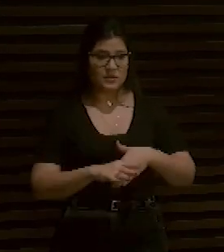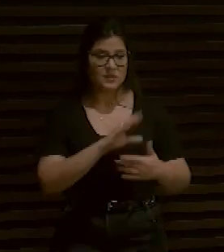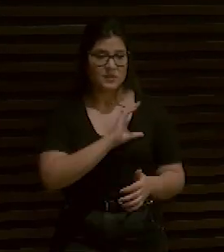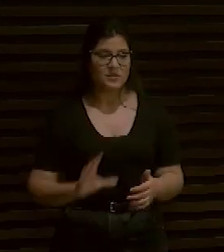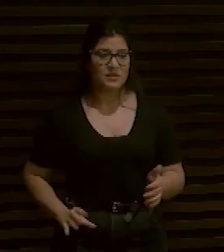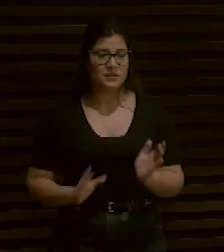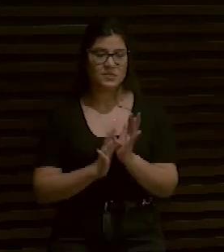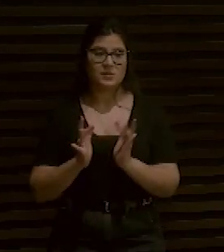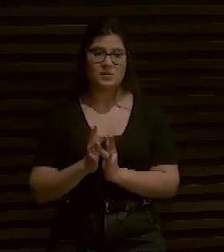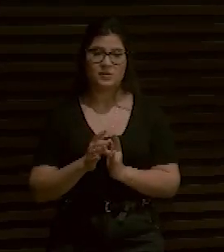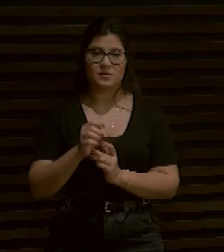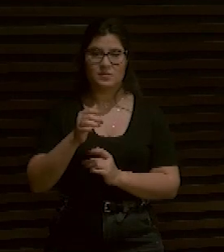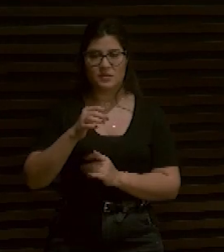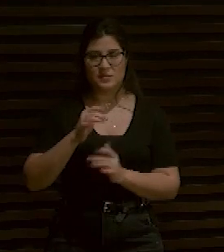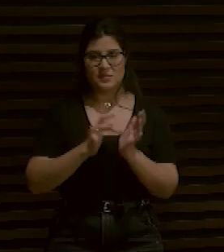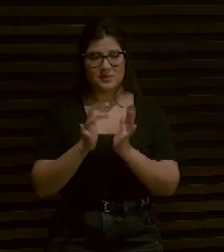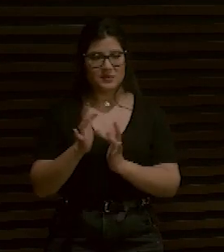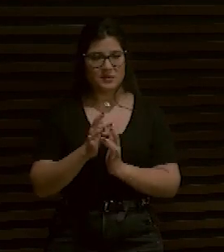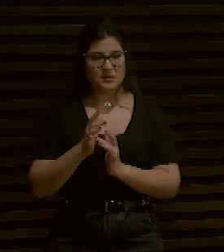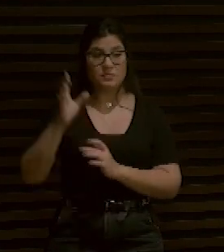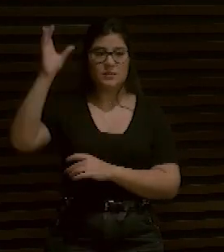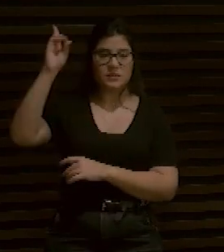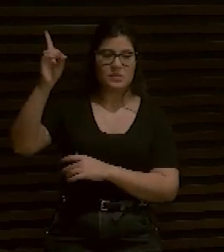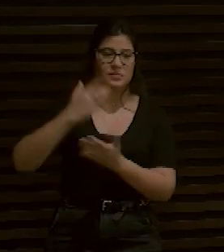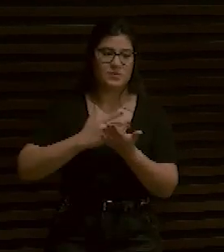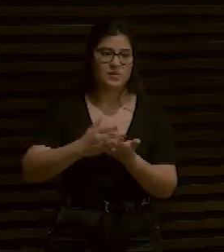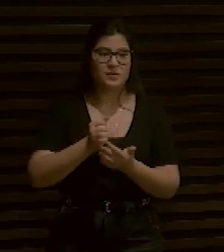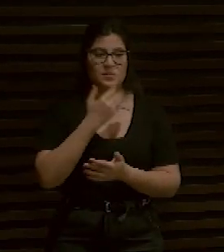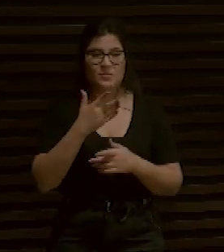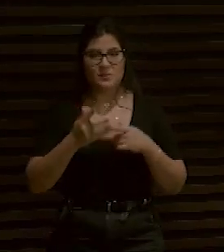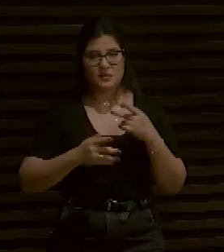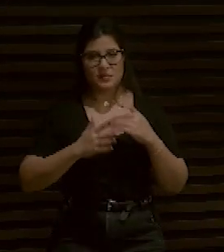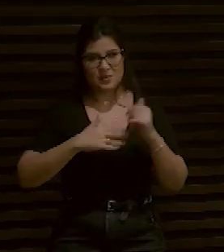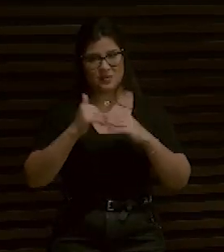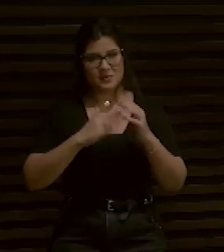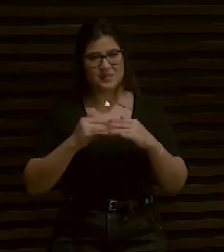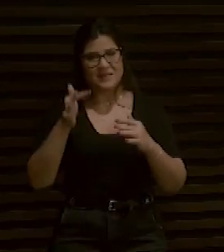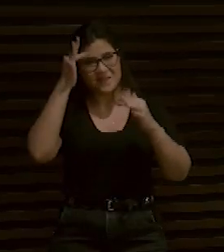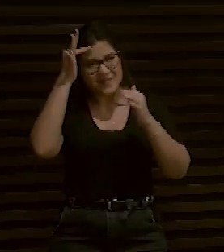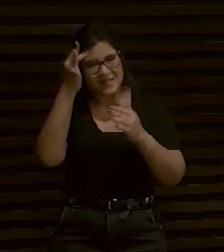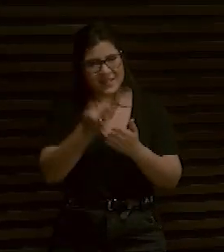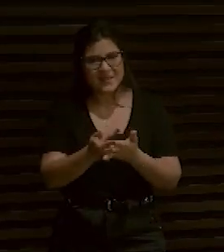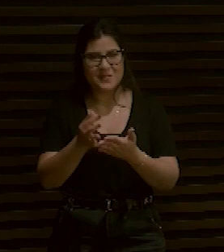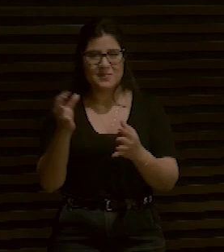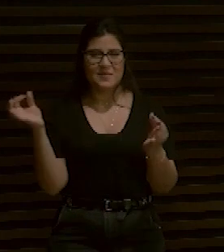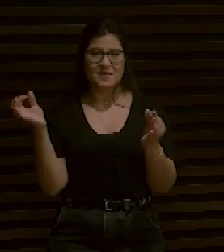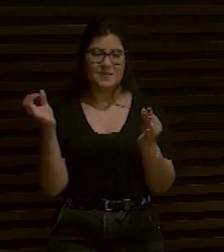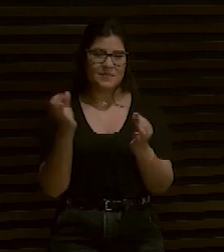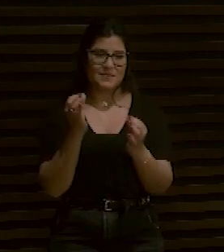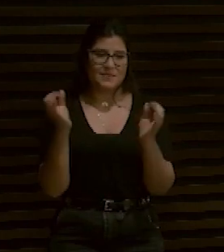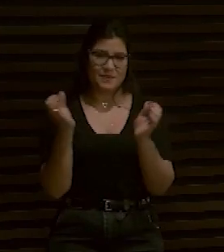Aquele que começou a boa obra, meus irmãos, ele é fiel para completar até o dia da sua volta. Nós cremos nisso, nisso